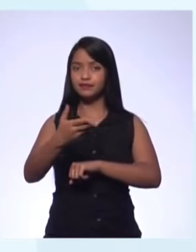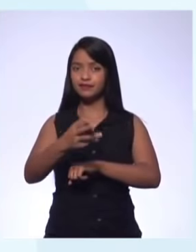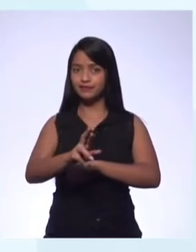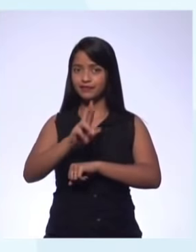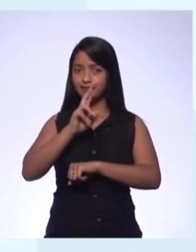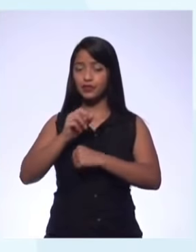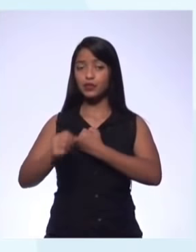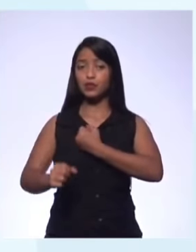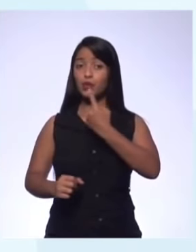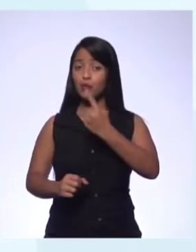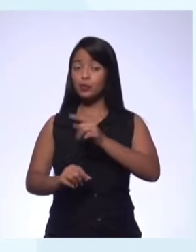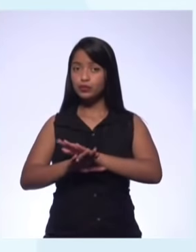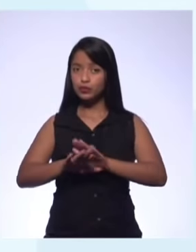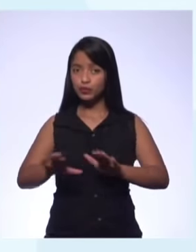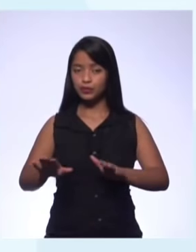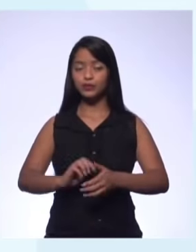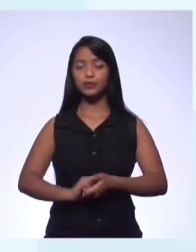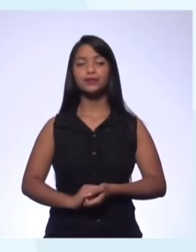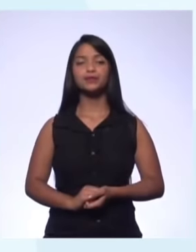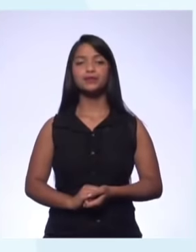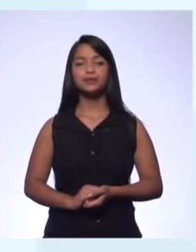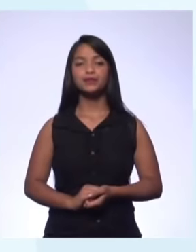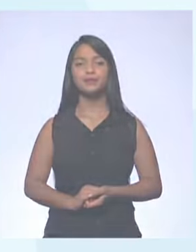a um, tá bom?